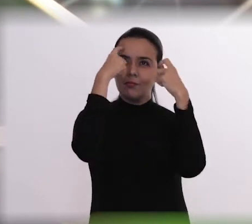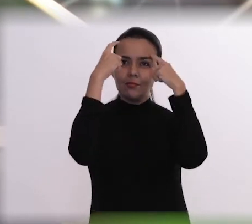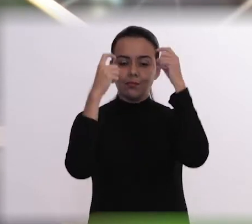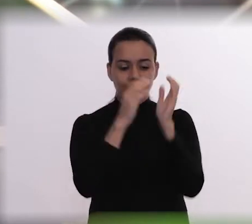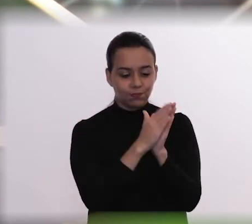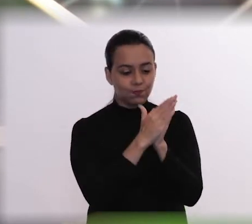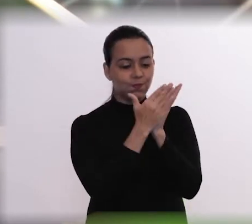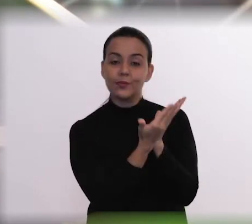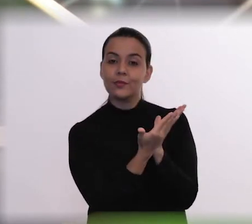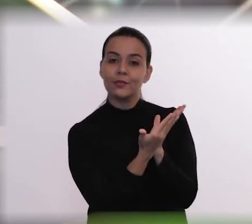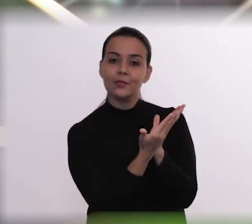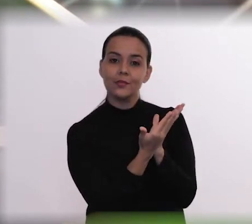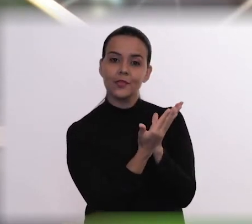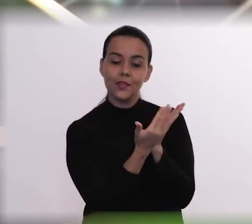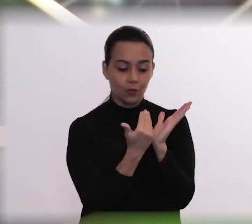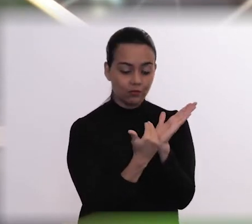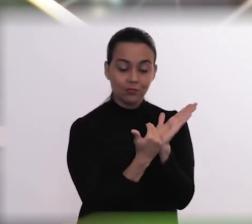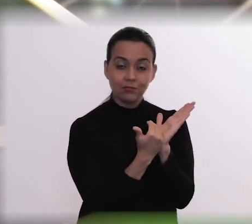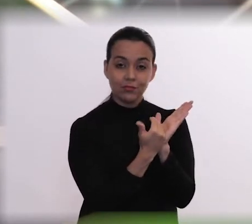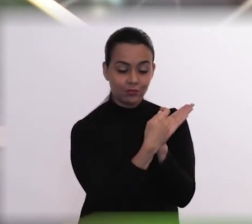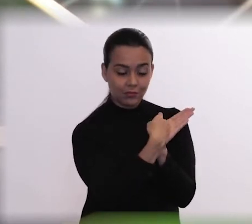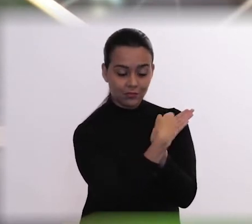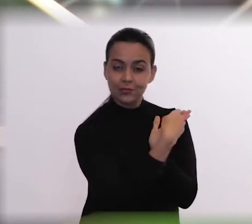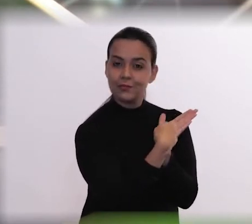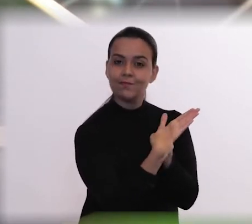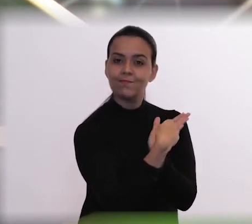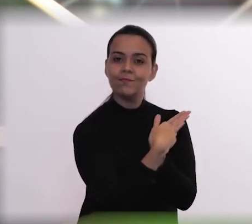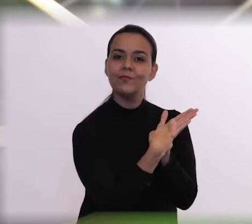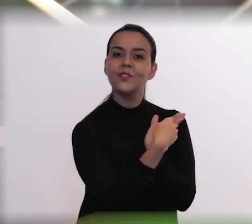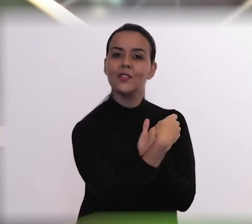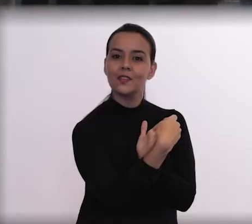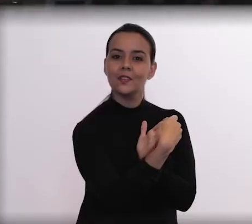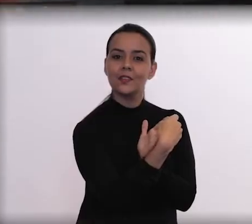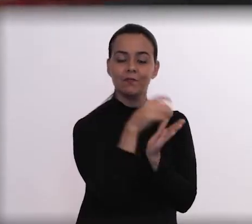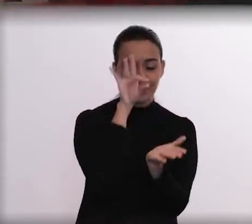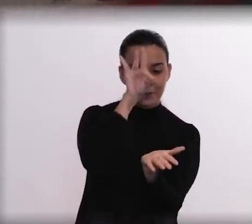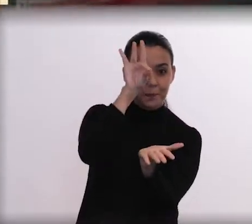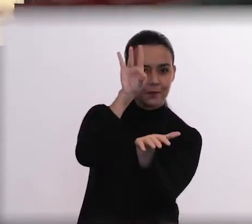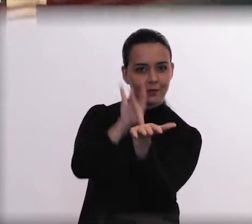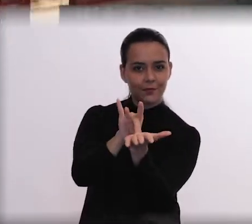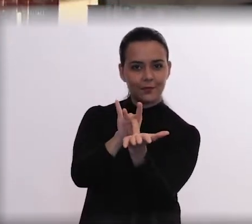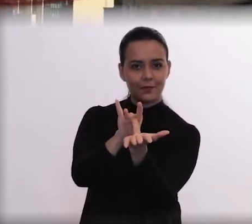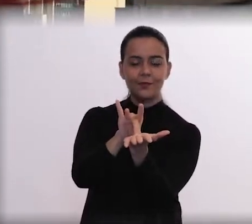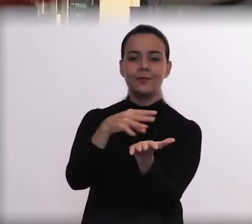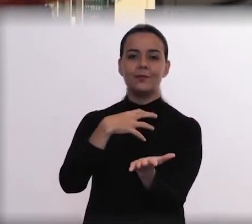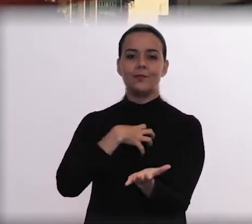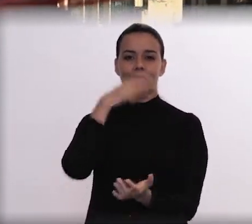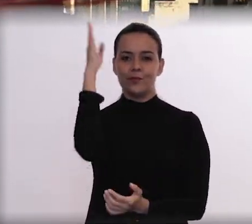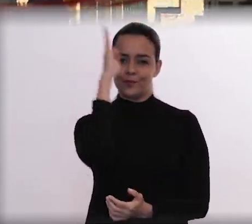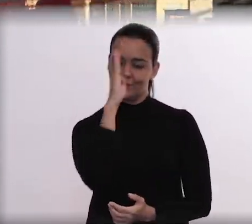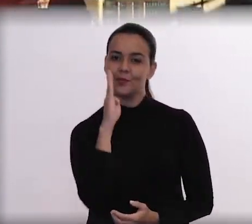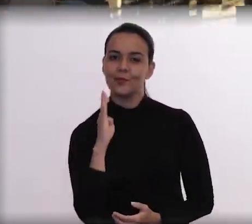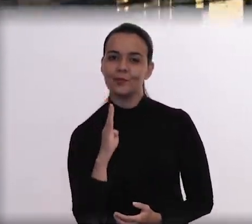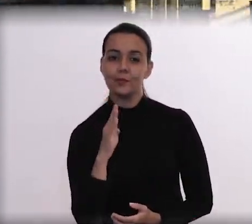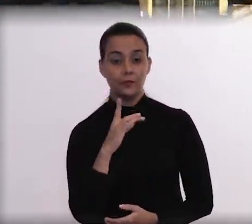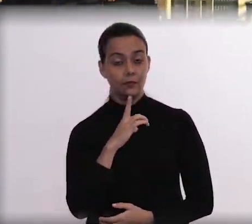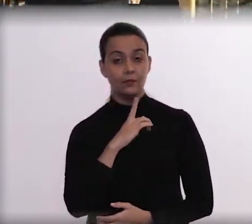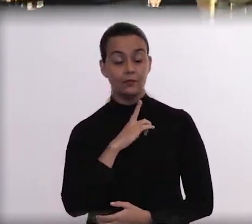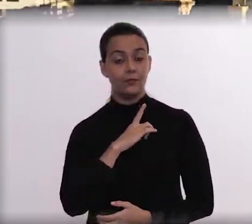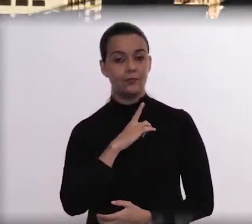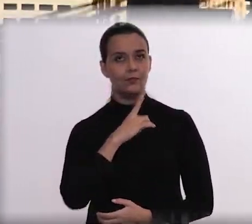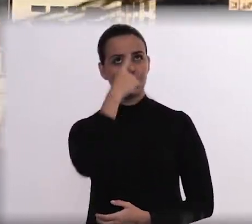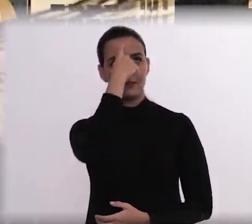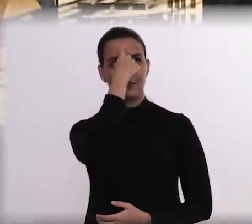não é, mas de fecundar o ambiente literário com essa contribuição ampla que ele produz e também